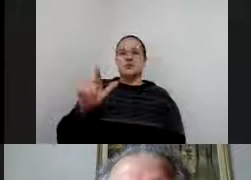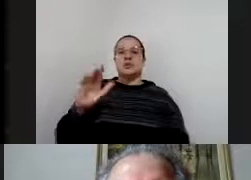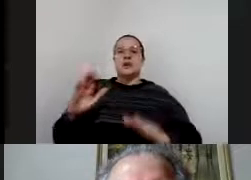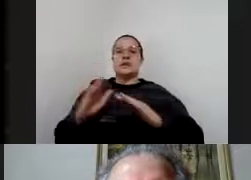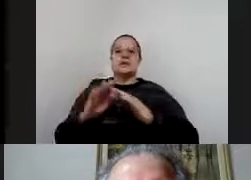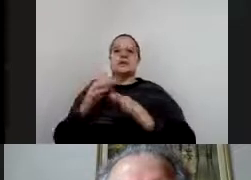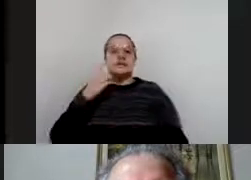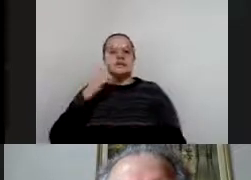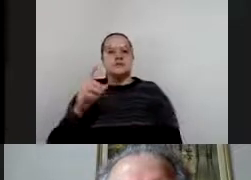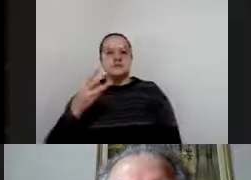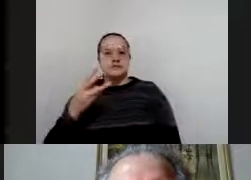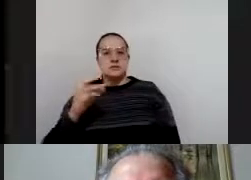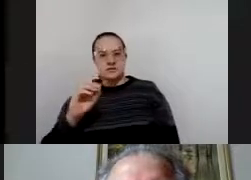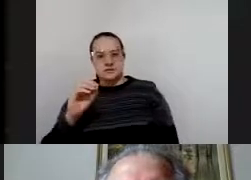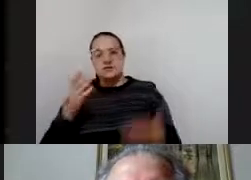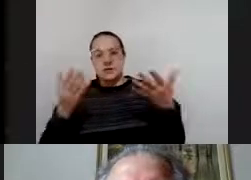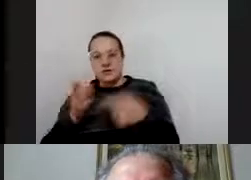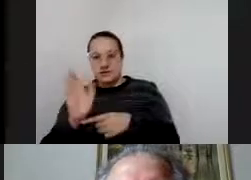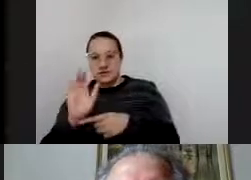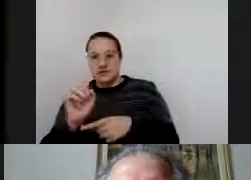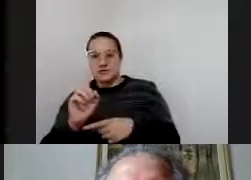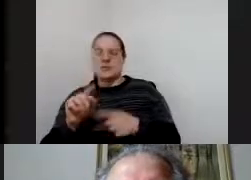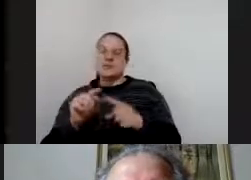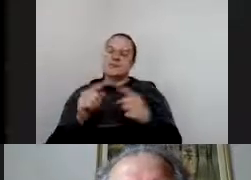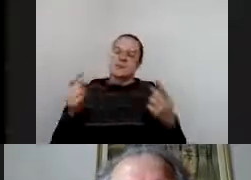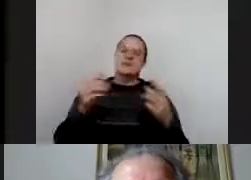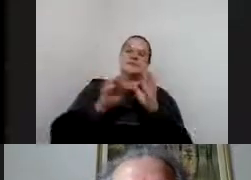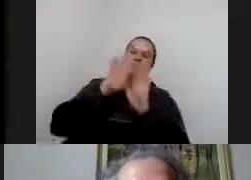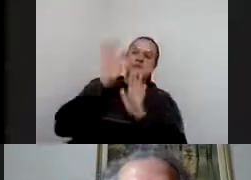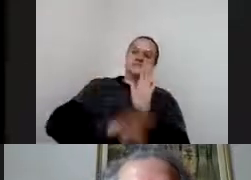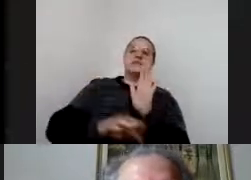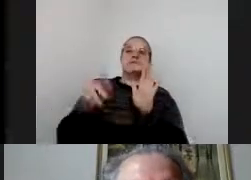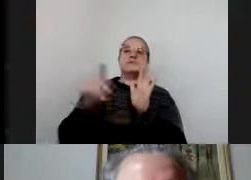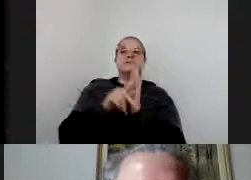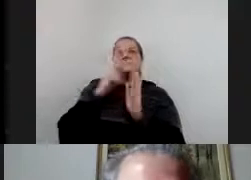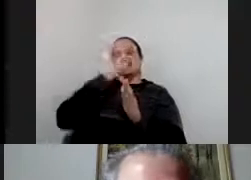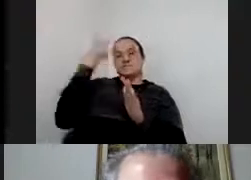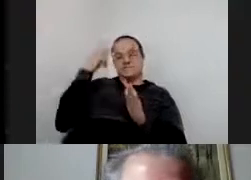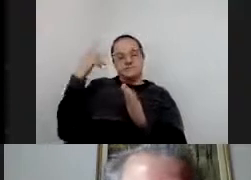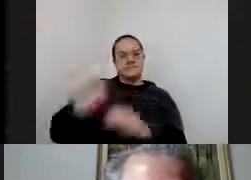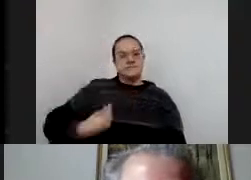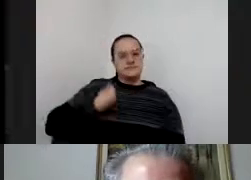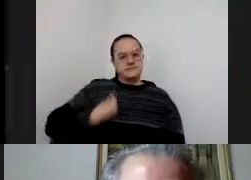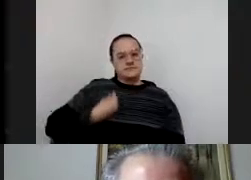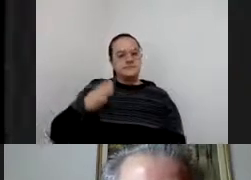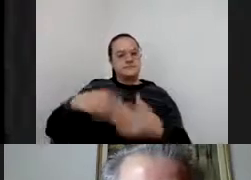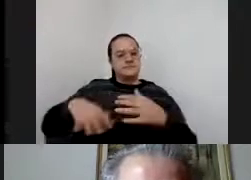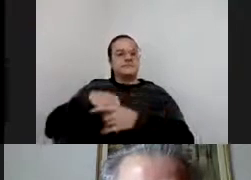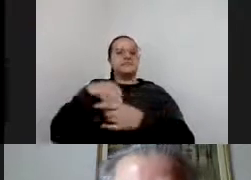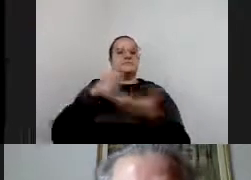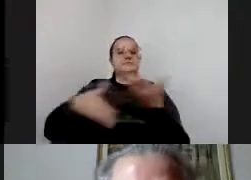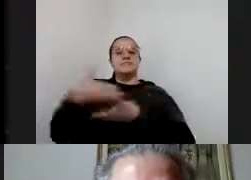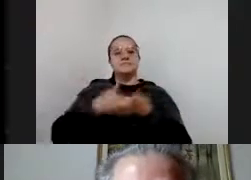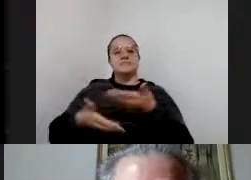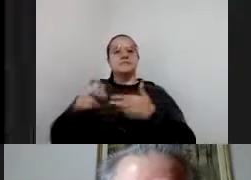Esse ano não serão vídeos, mas serão textos, né, depoimentos mesmo de todos esses atores envolvidos. E aqui já fica o convite